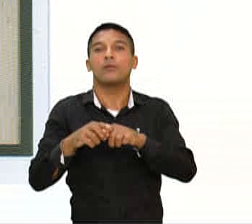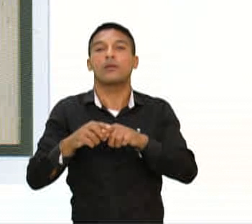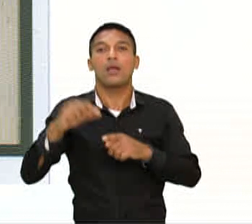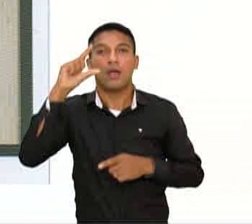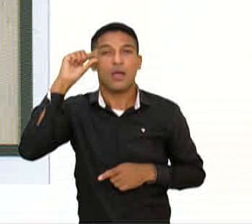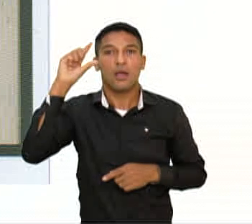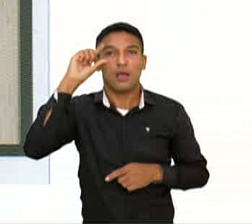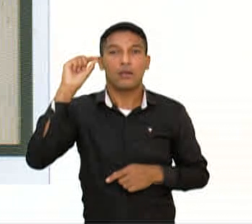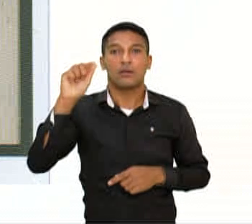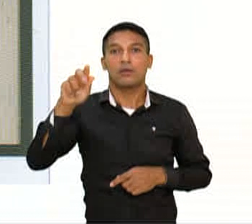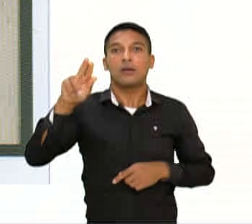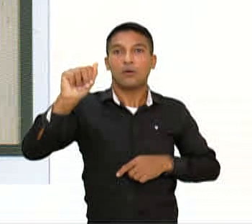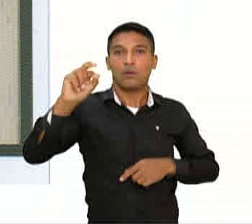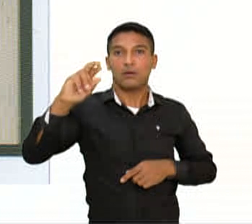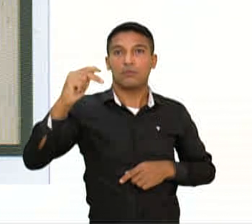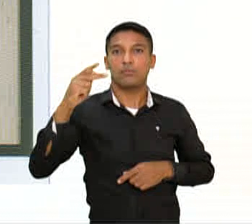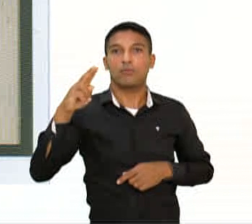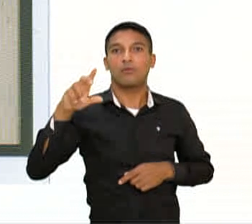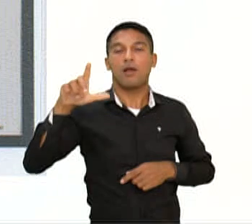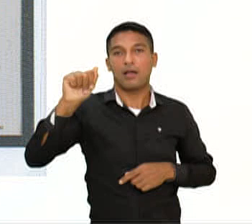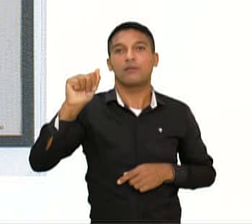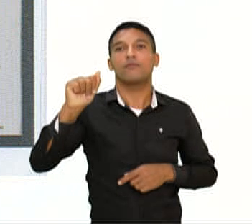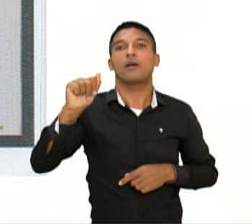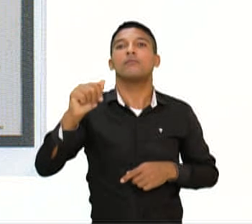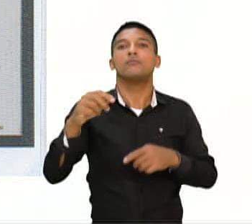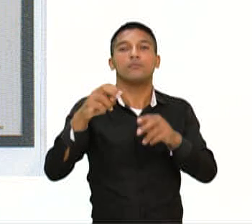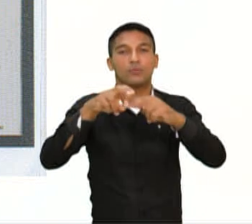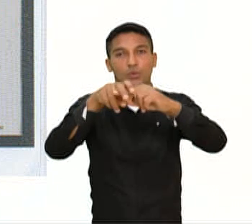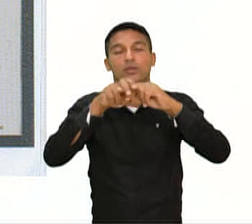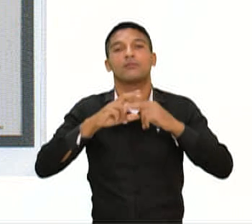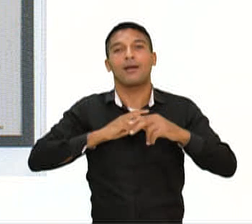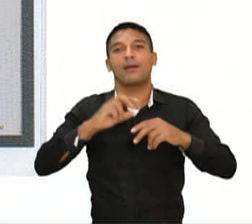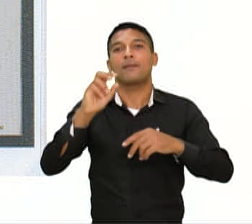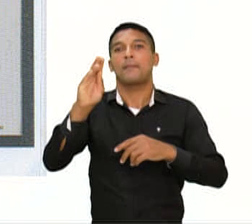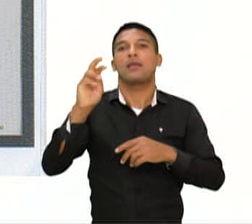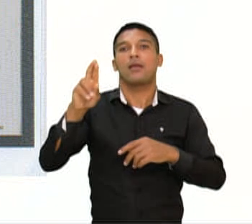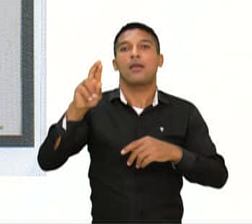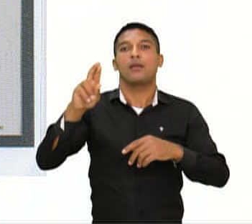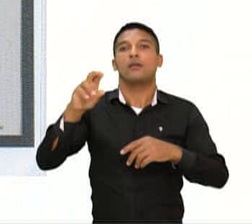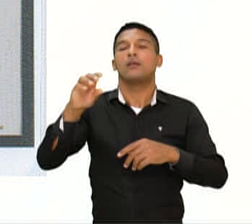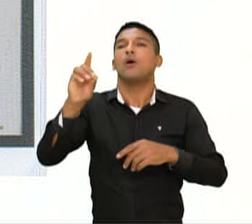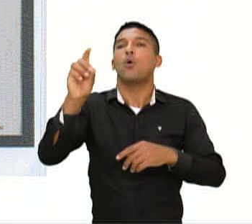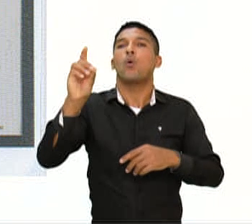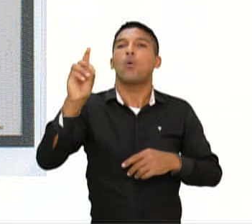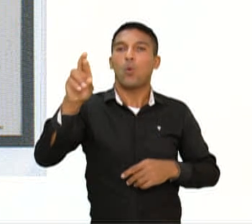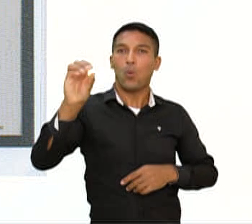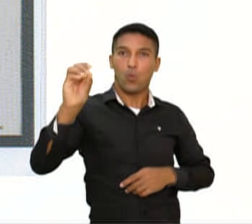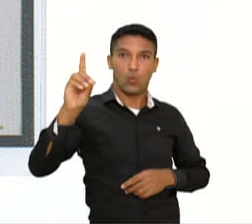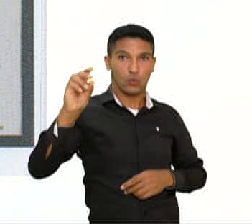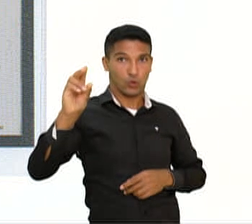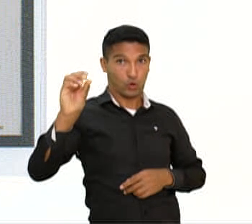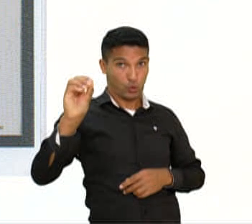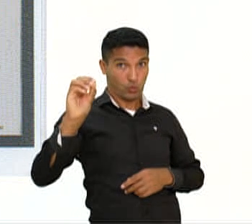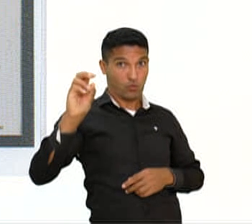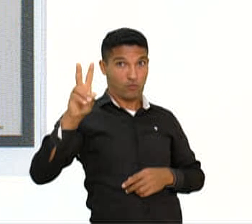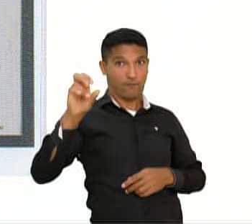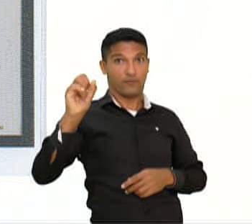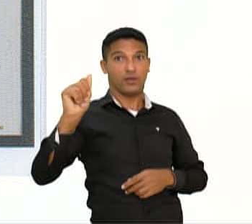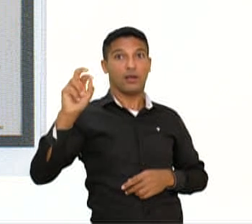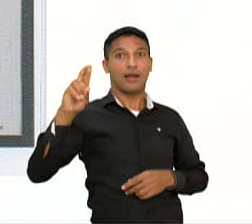graças a essa concentração da malha rodoviária. Também aqui neste mapa dividimos as